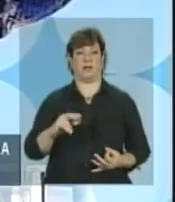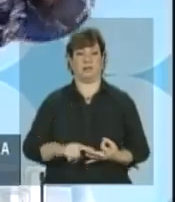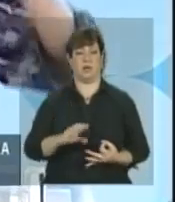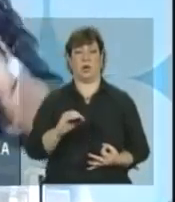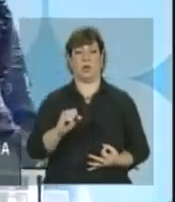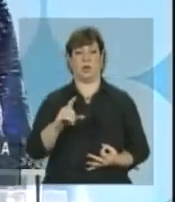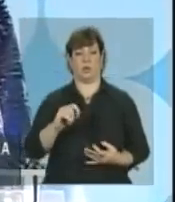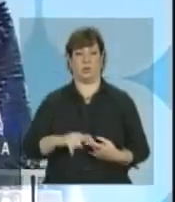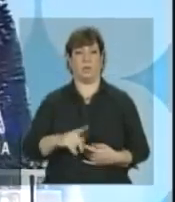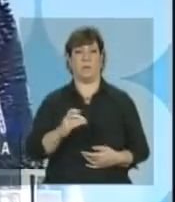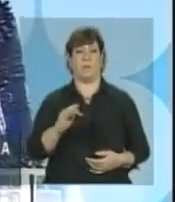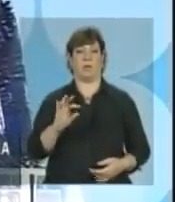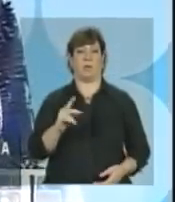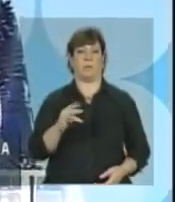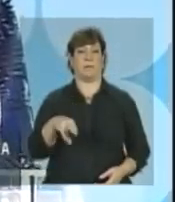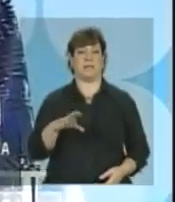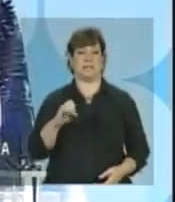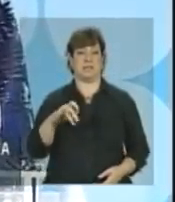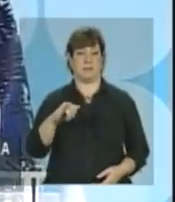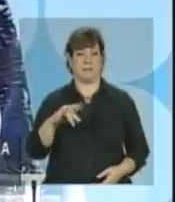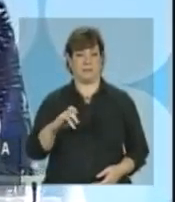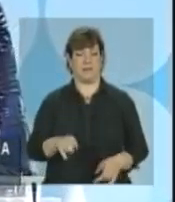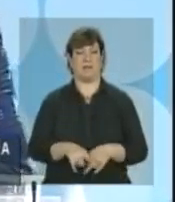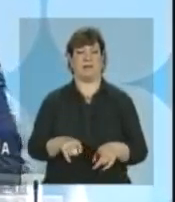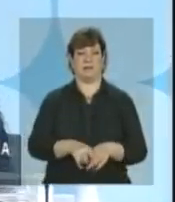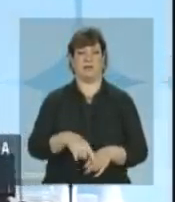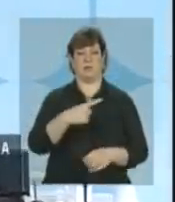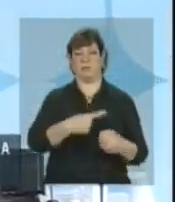Oslo, Porto Príncipe e Itajipuru.